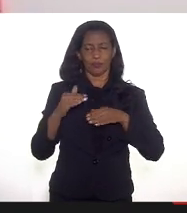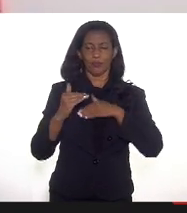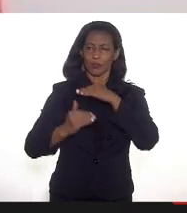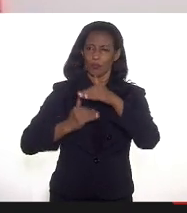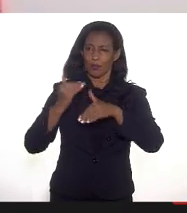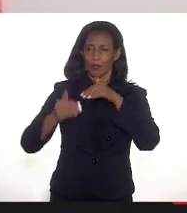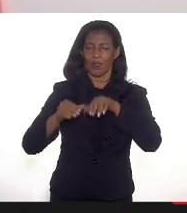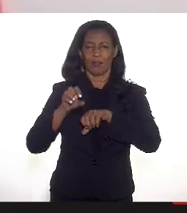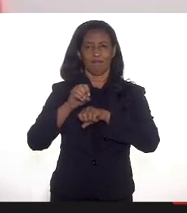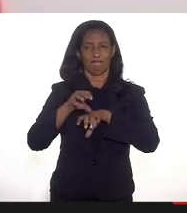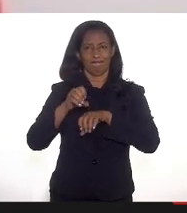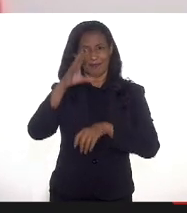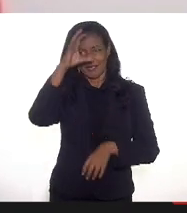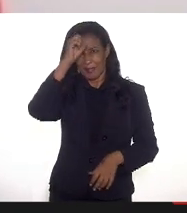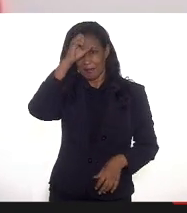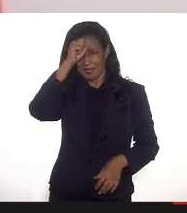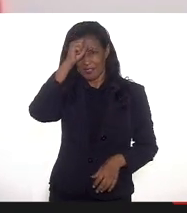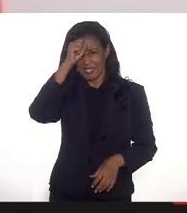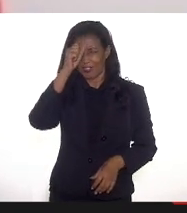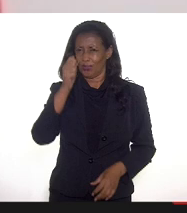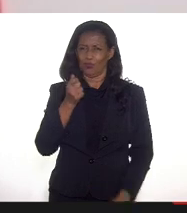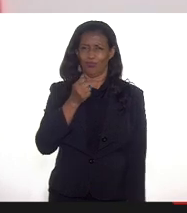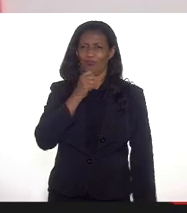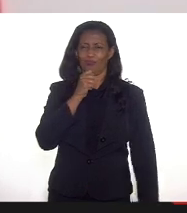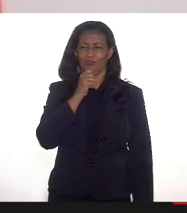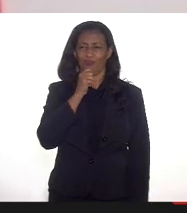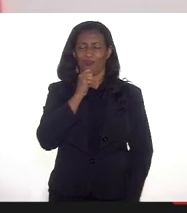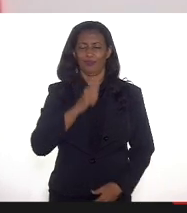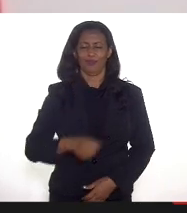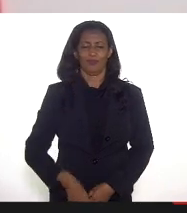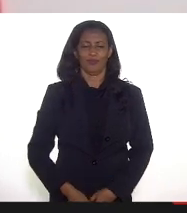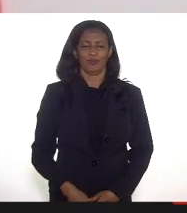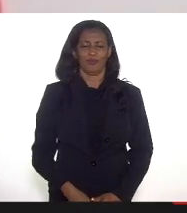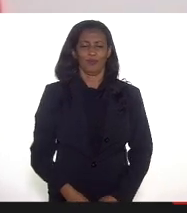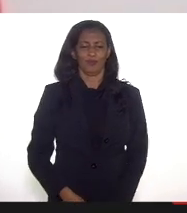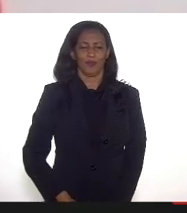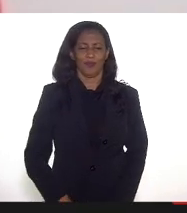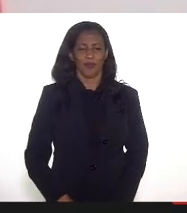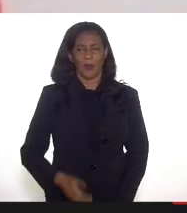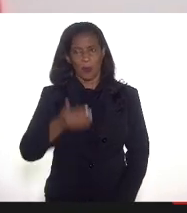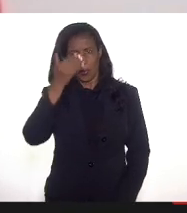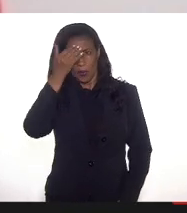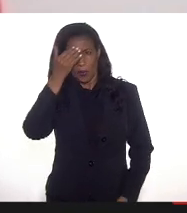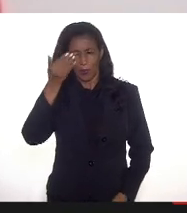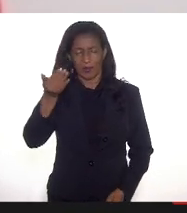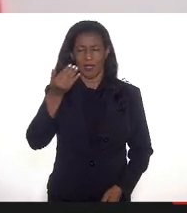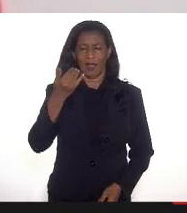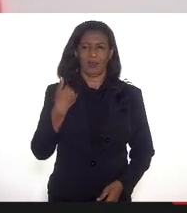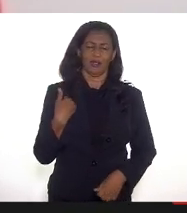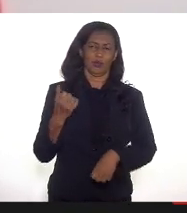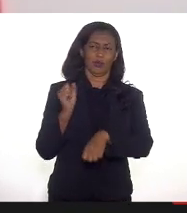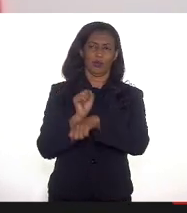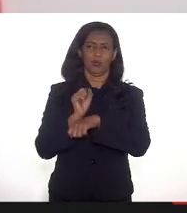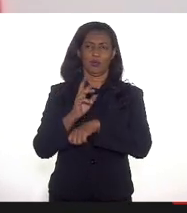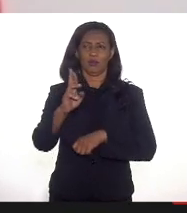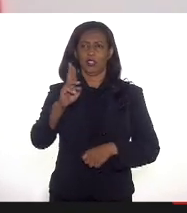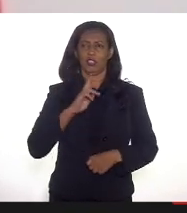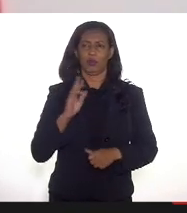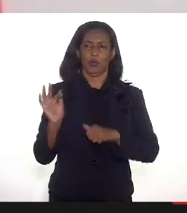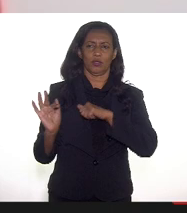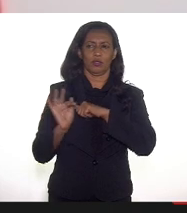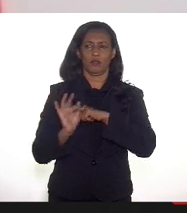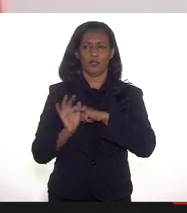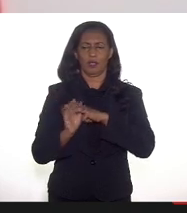é inexistente. É isso. Obrigada. Aguardo o retorno da FATEC.